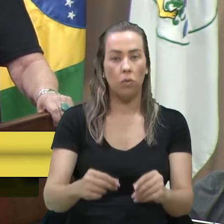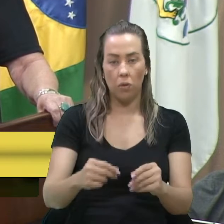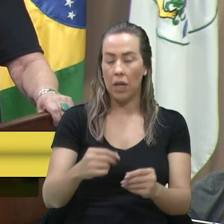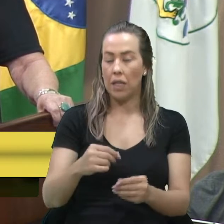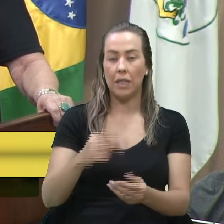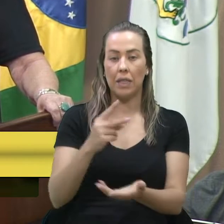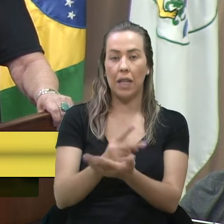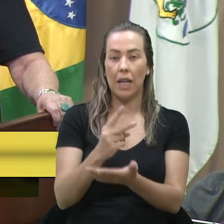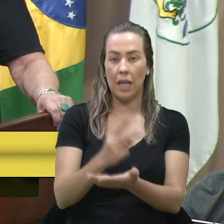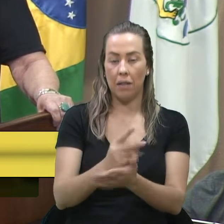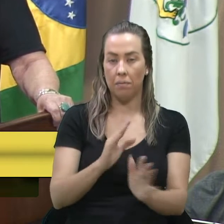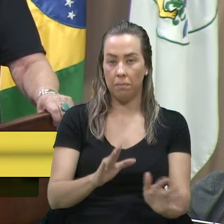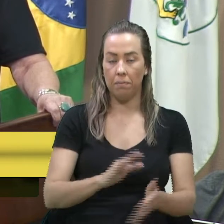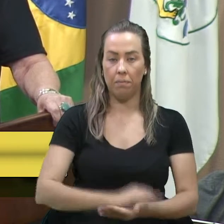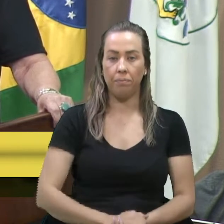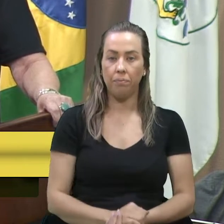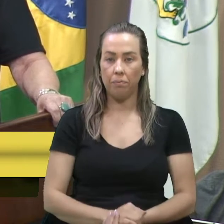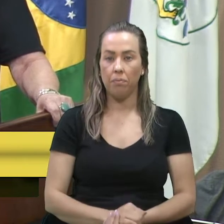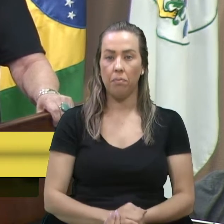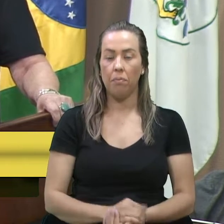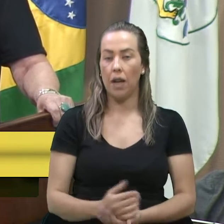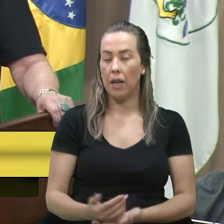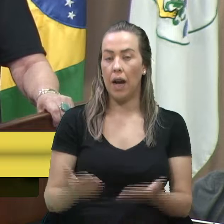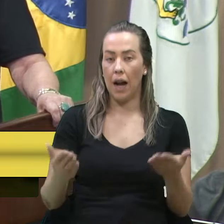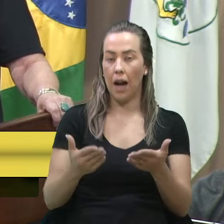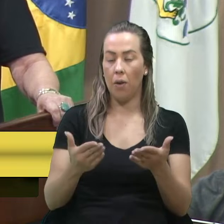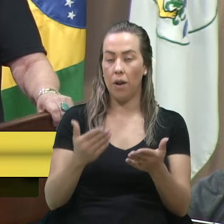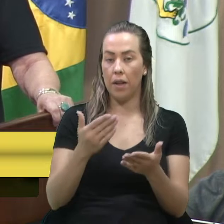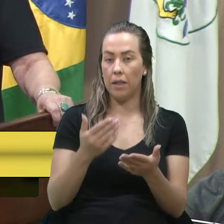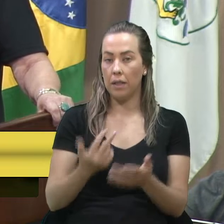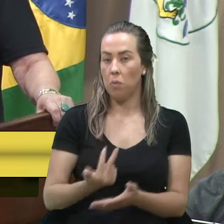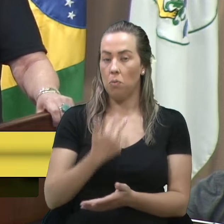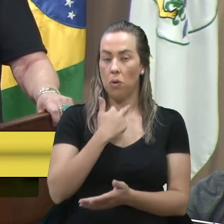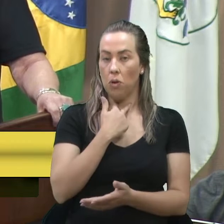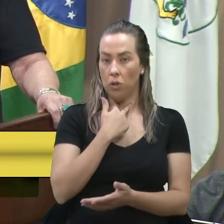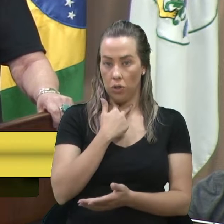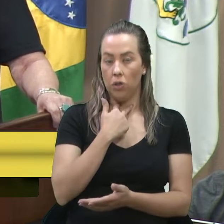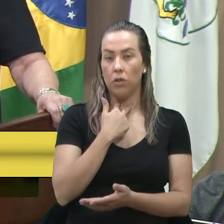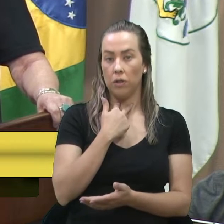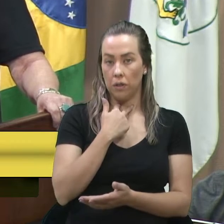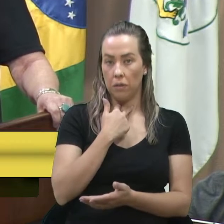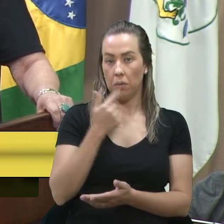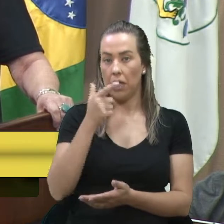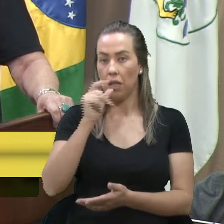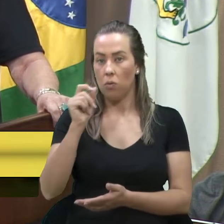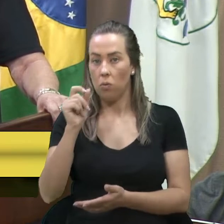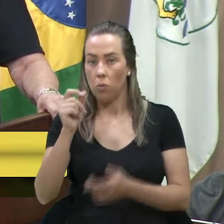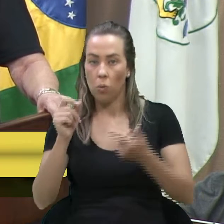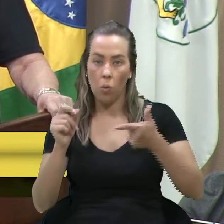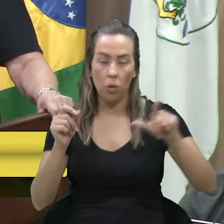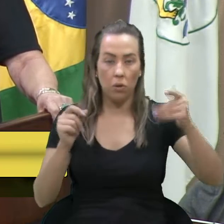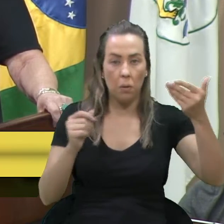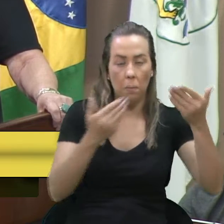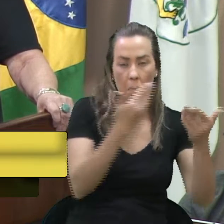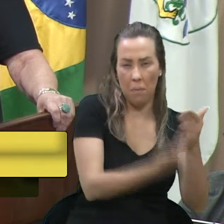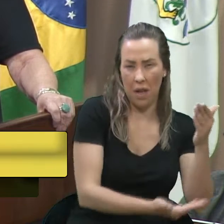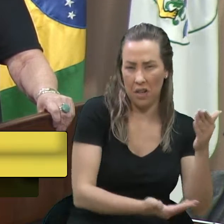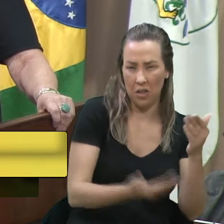imprescindível. Agora, não podemos achar que para que uns ganhem, os outros tenham que